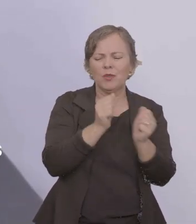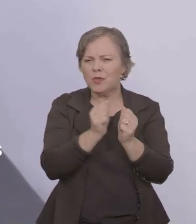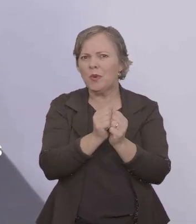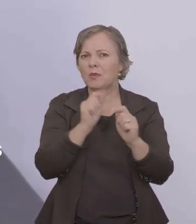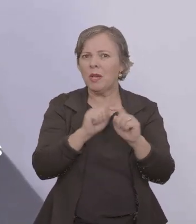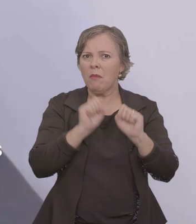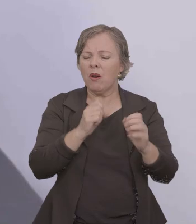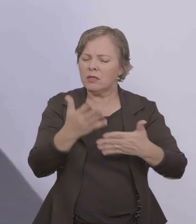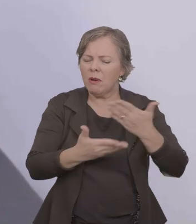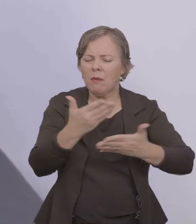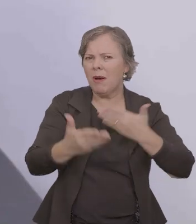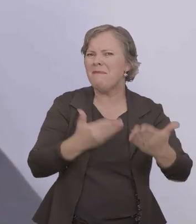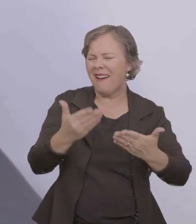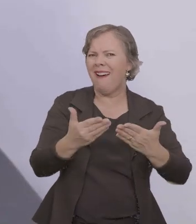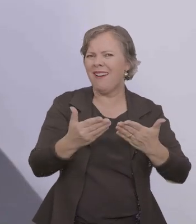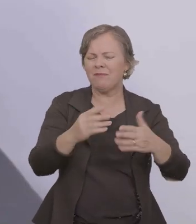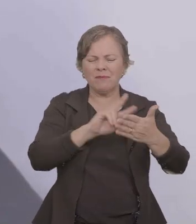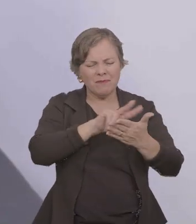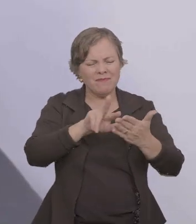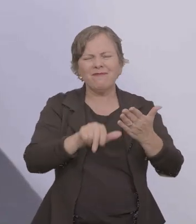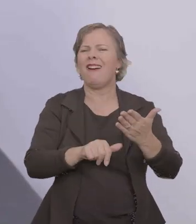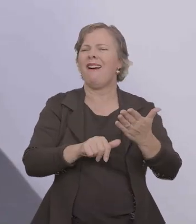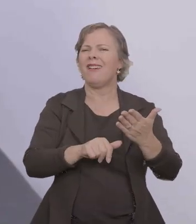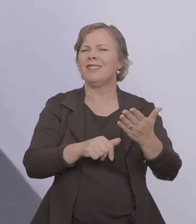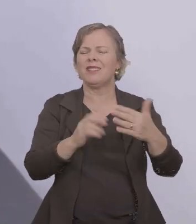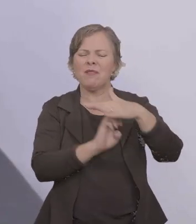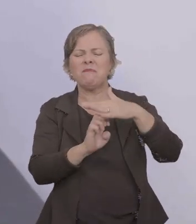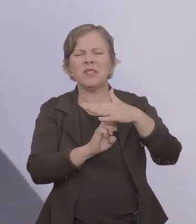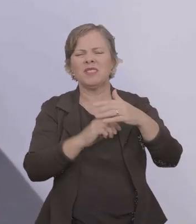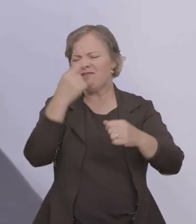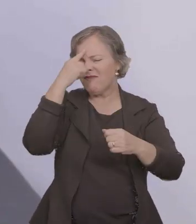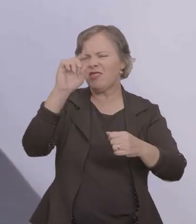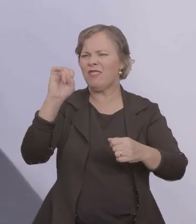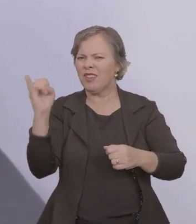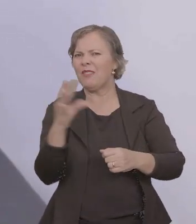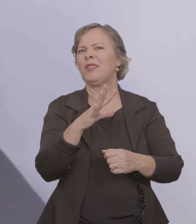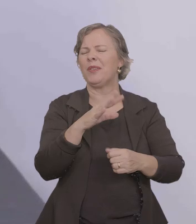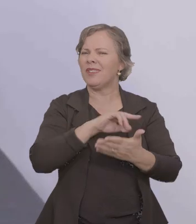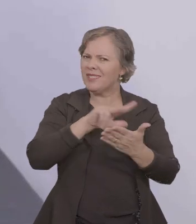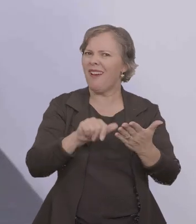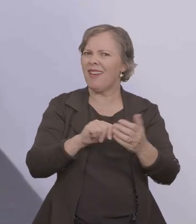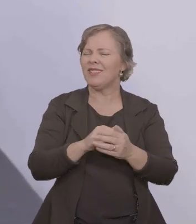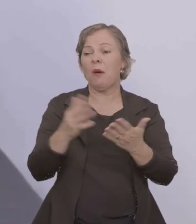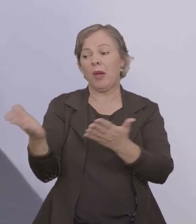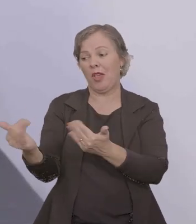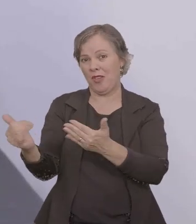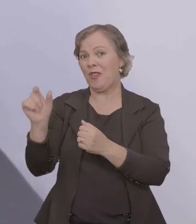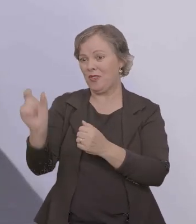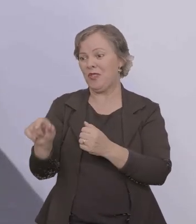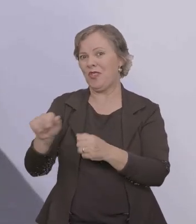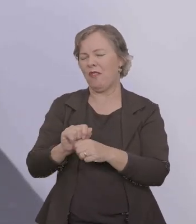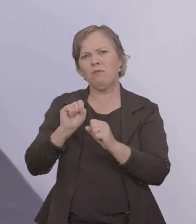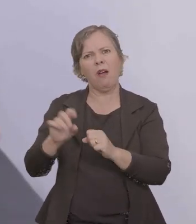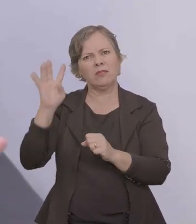empresas sejam diversas e inclusivas, mais inovadoras, mais criativas. Então imaginem só, um perfil mais jovem, ele pode